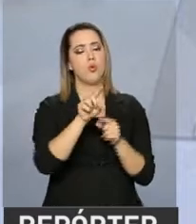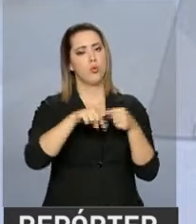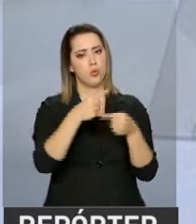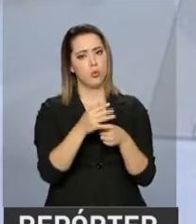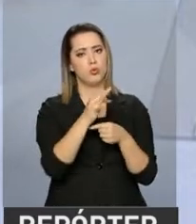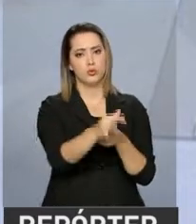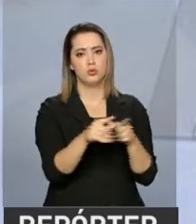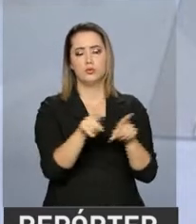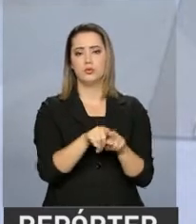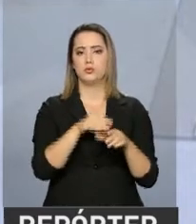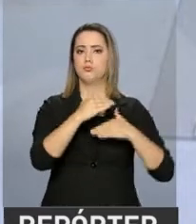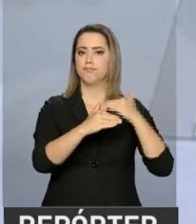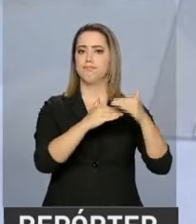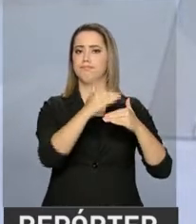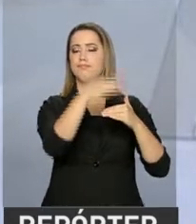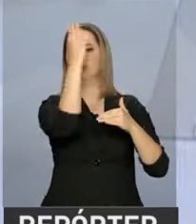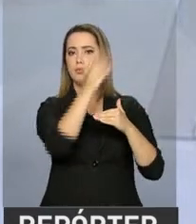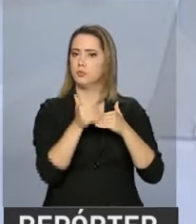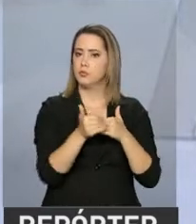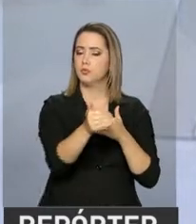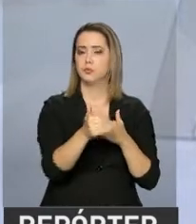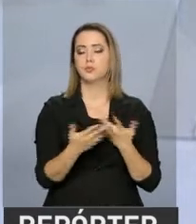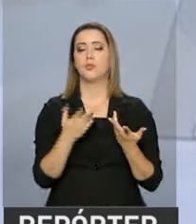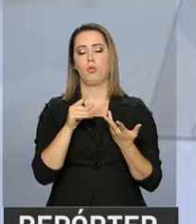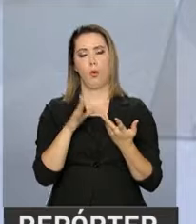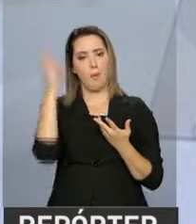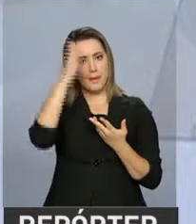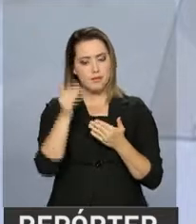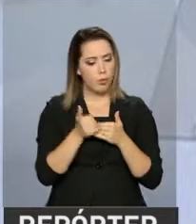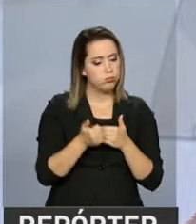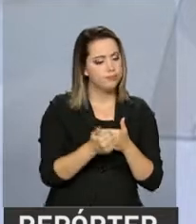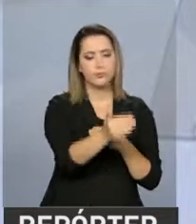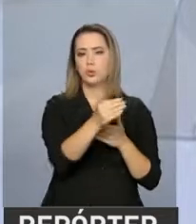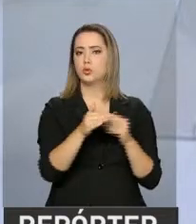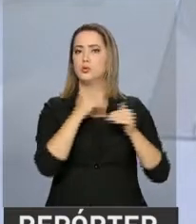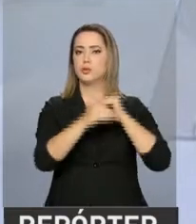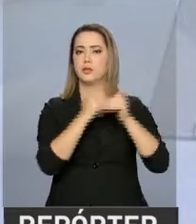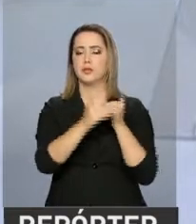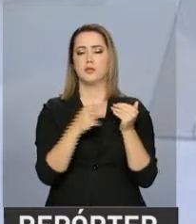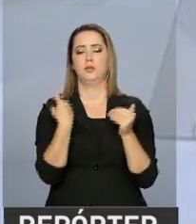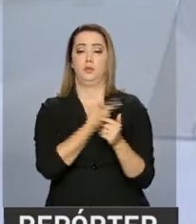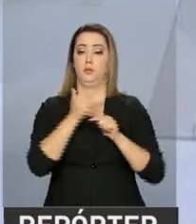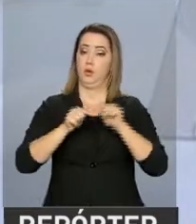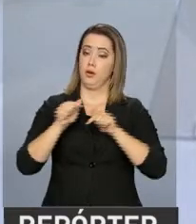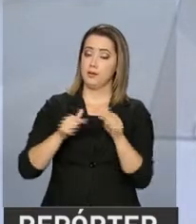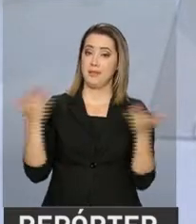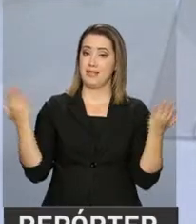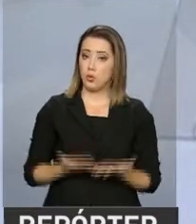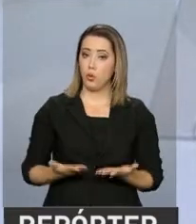que o Brasil continuará crescendo. Isso é muito importante. Vai continuar crescendo em função de tudo aquilo que está se fazendo